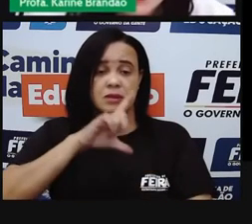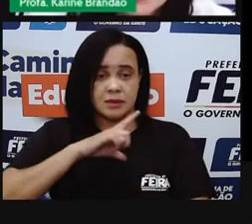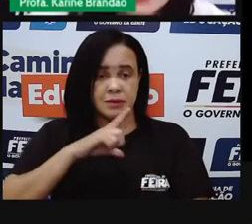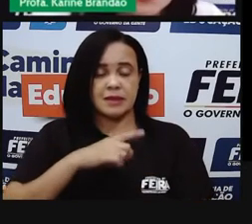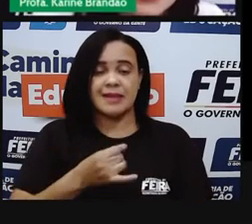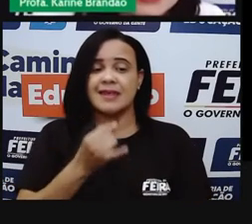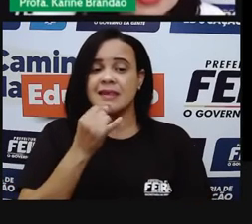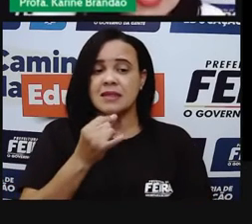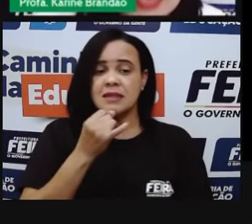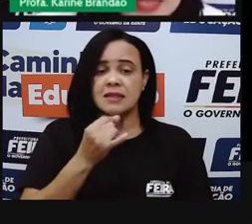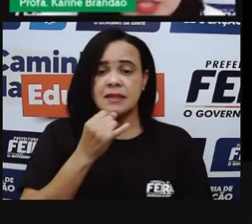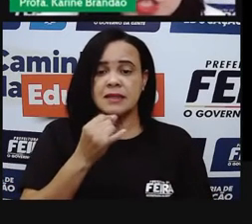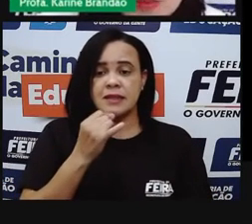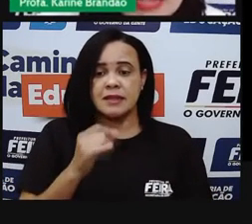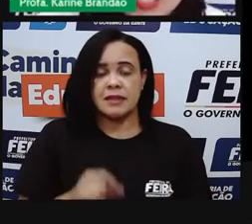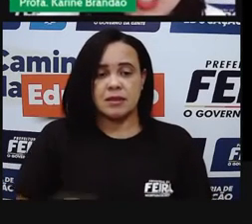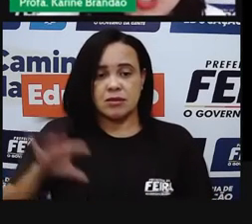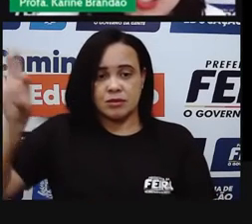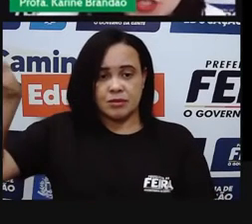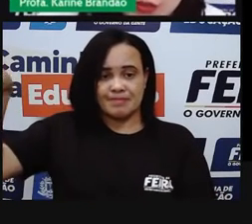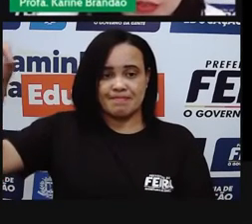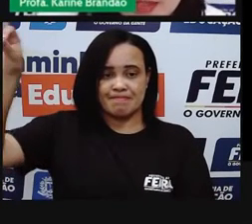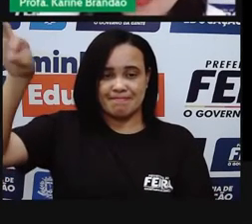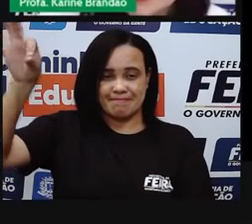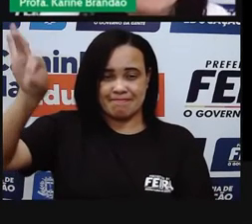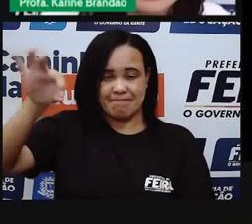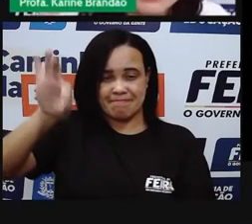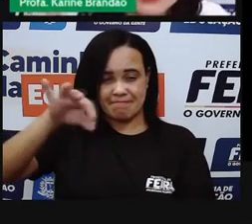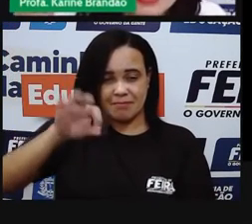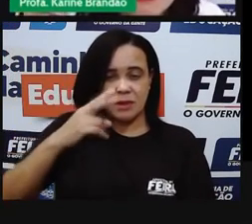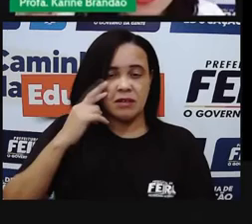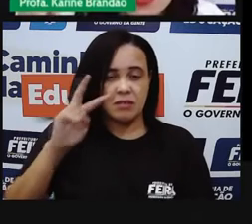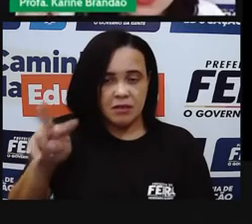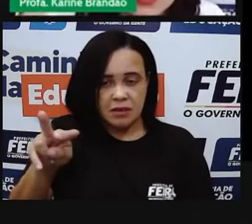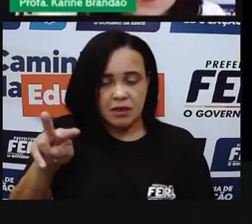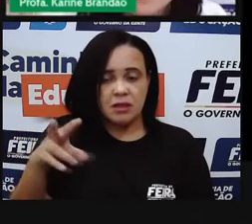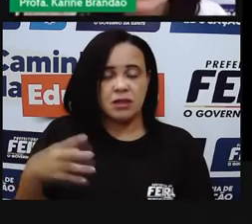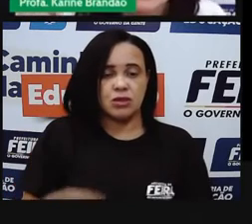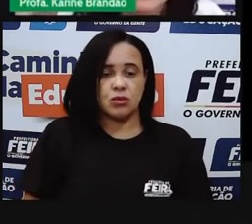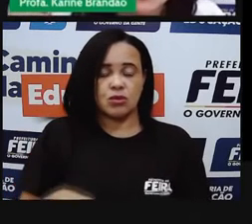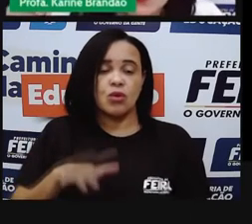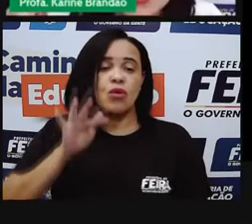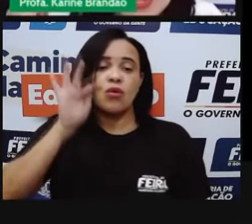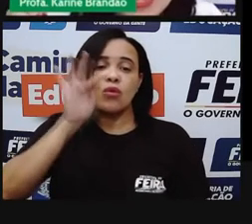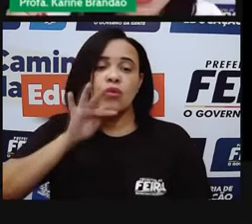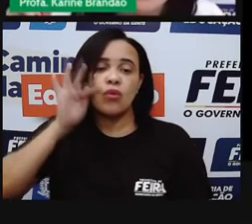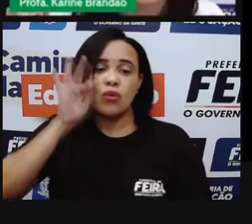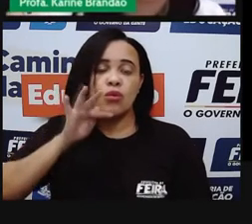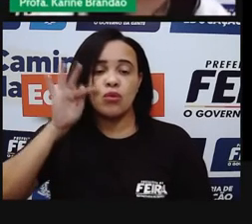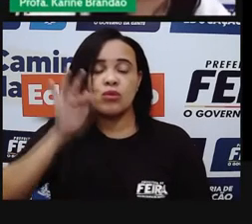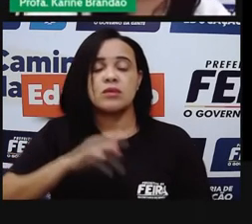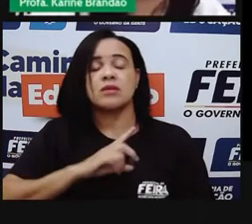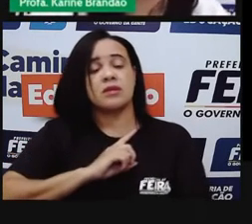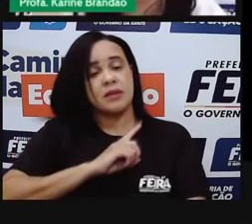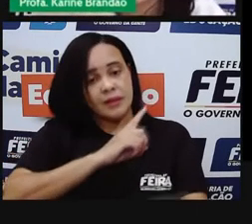exemplo, essa mosquinha aqui, chamada de Drosófila, aquela mosquinha da fruta, normalmente a gente encontra